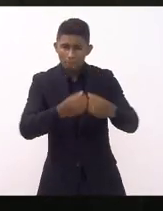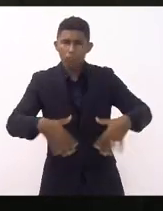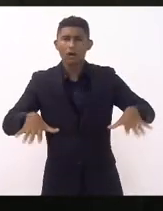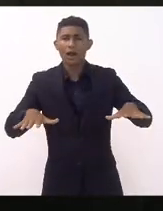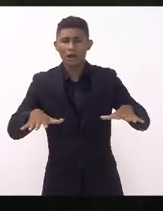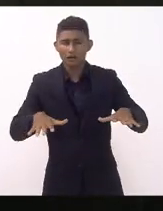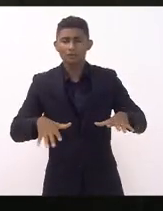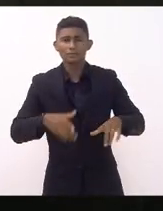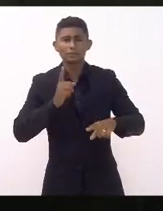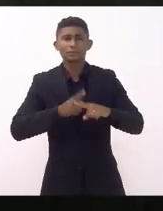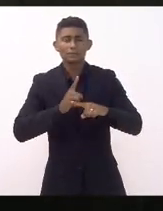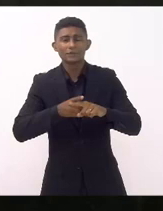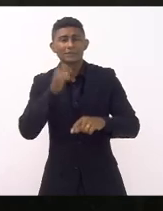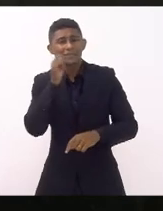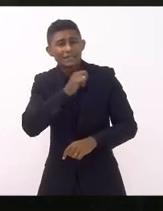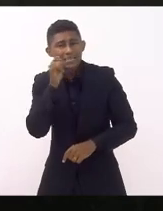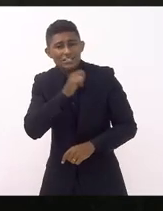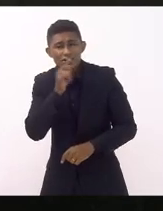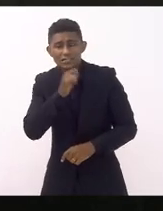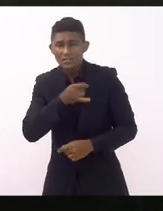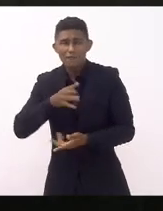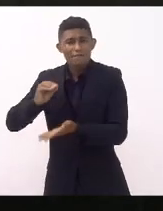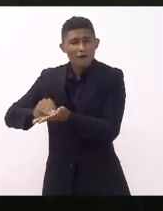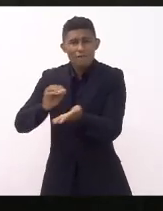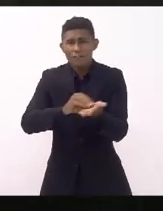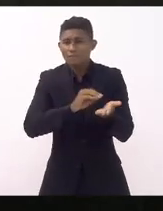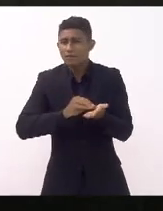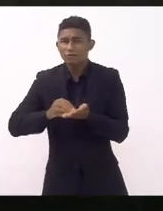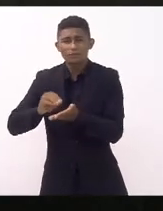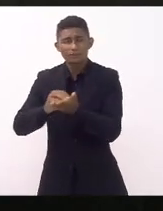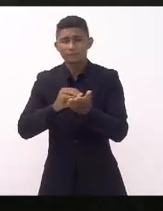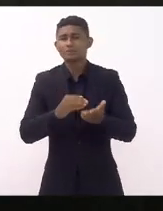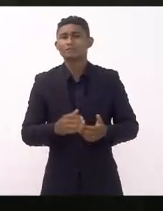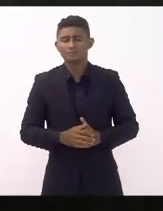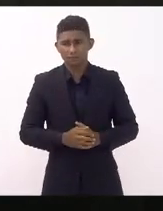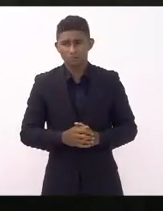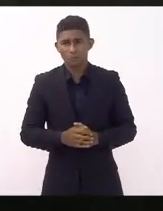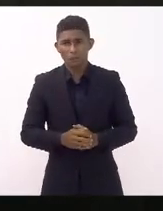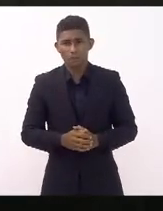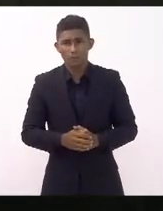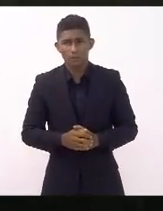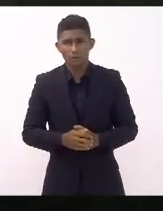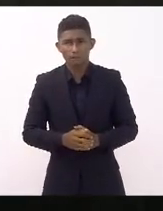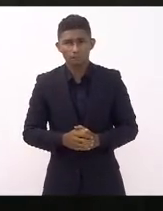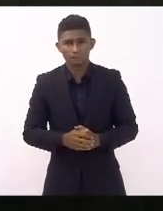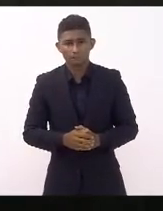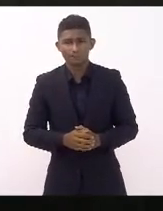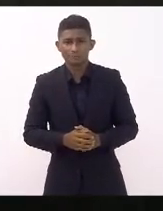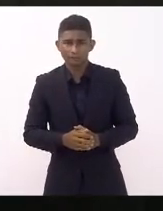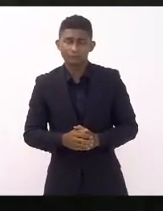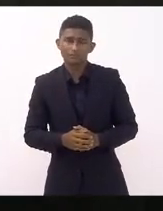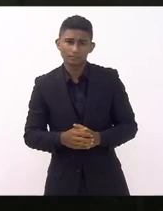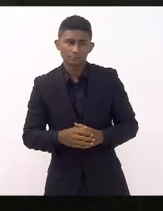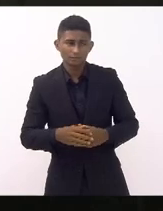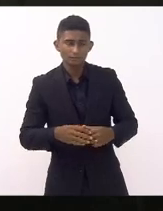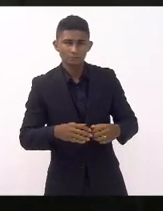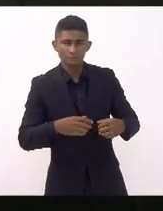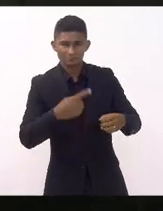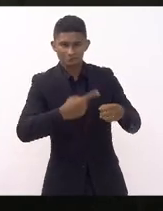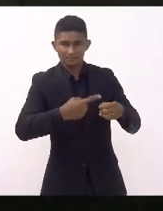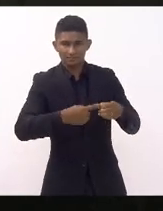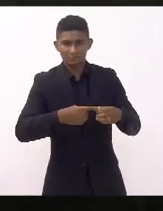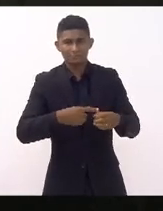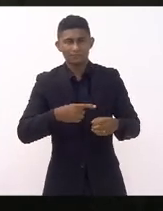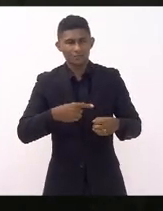pela falta de um fornecimento de energia correto. Né? No caso de Lídice, é a Light, não